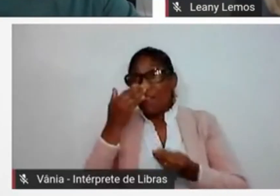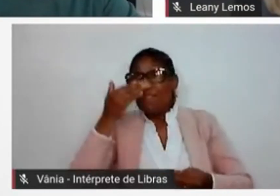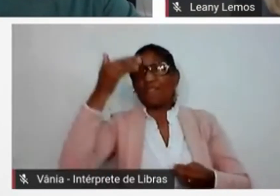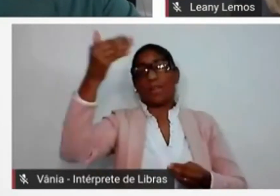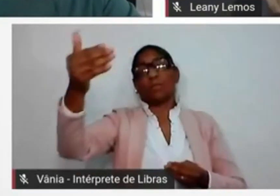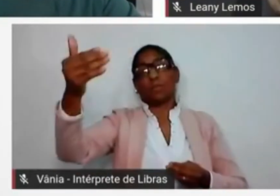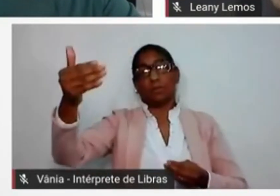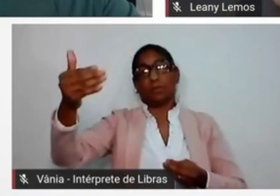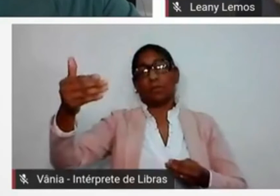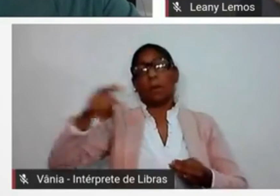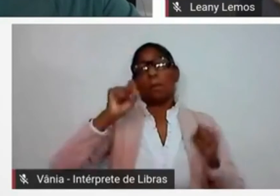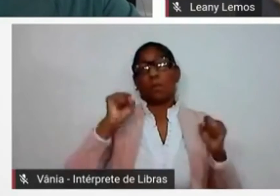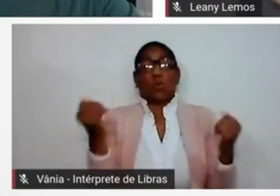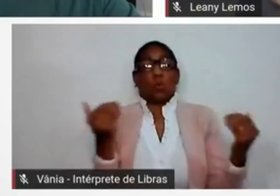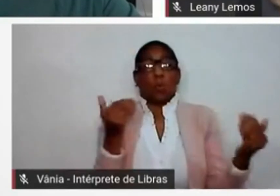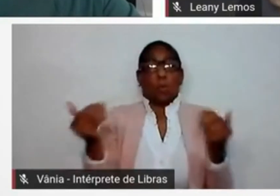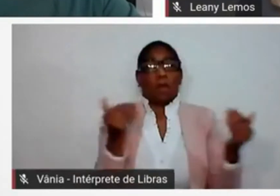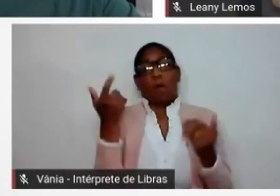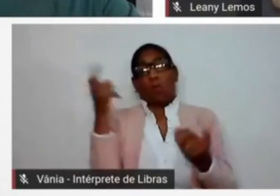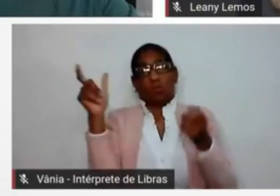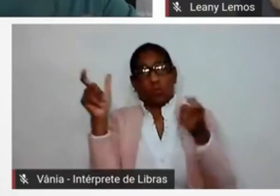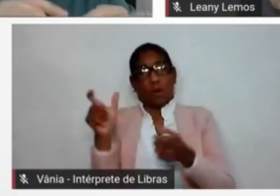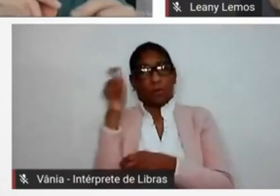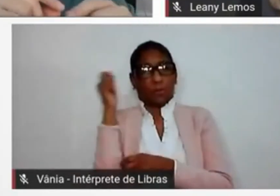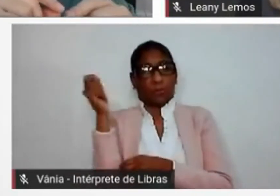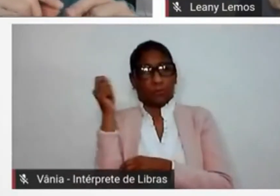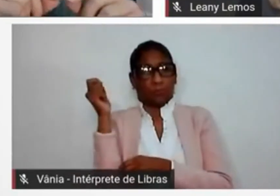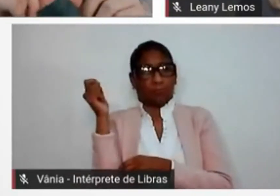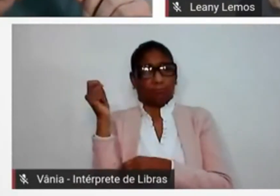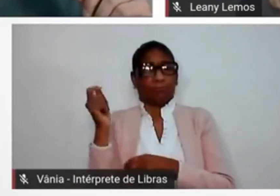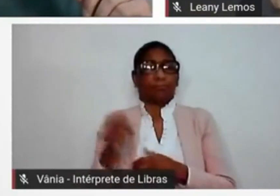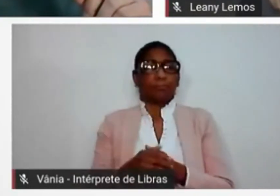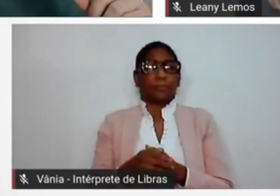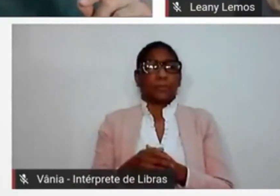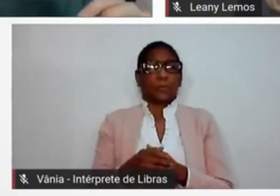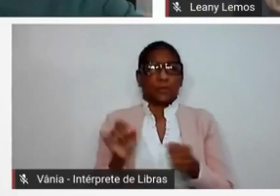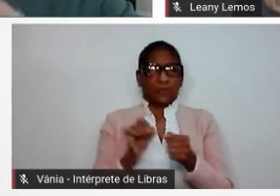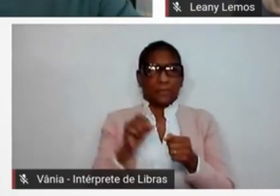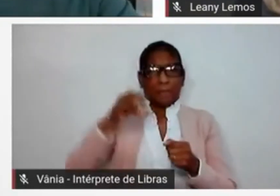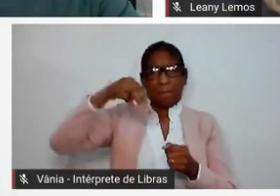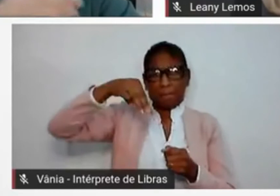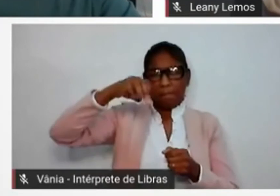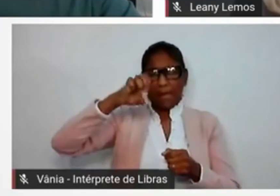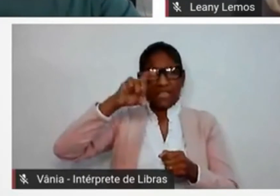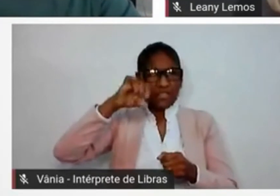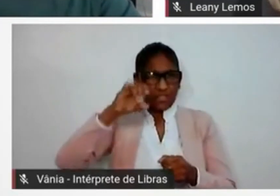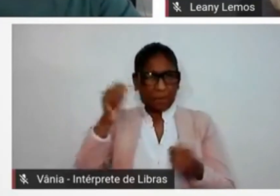também quando a gente compara com outros estados, a gente observou no Rio Grande do Sul, quando se identifica aquela média móvel dos óbitos,